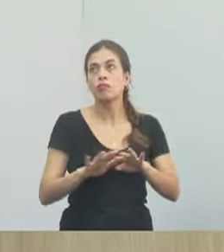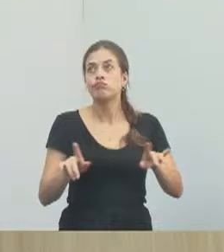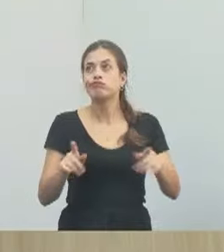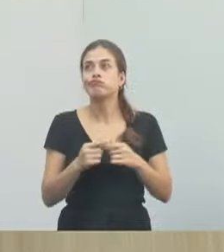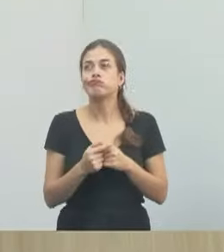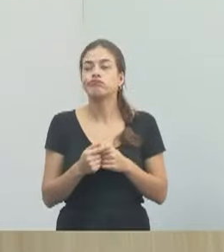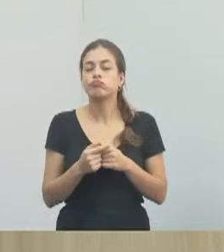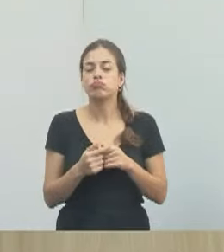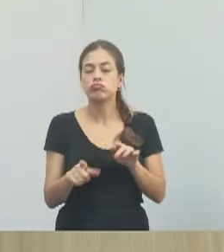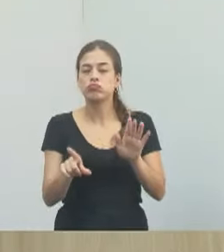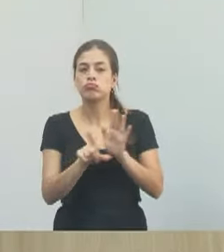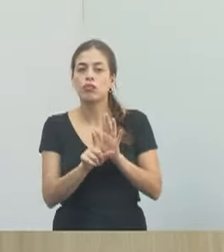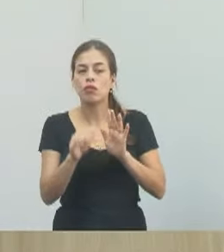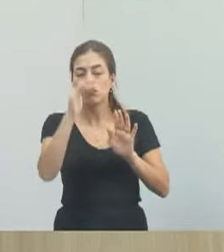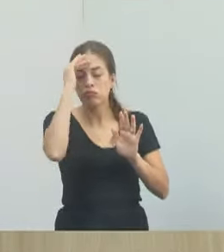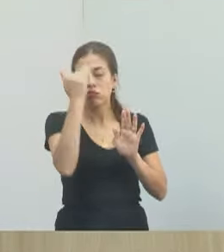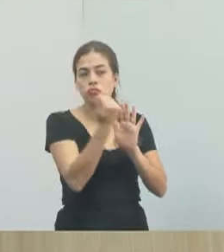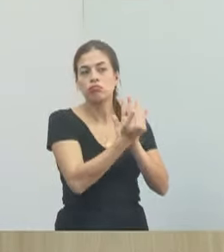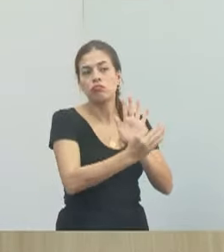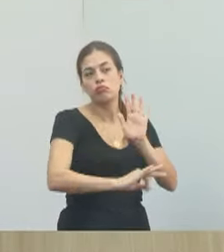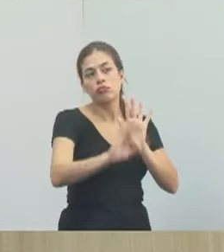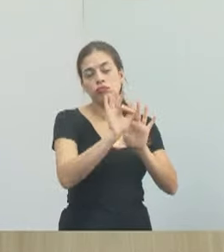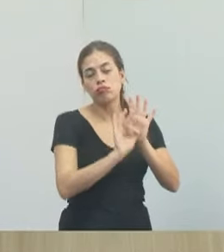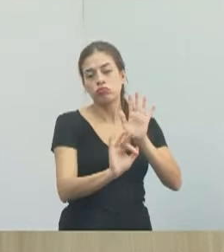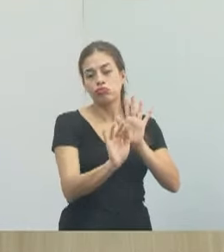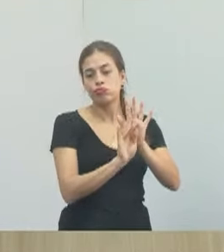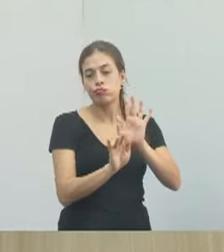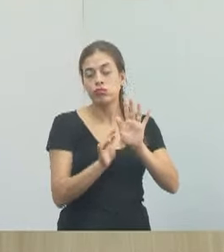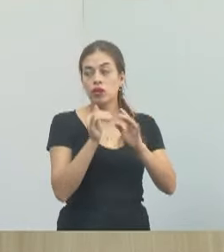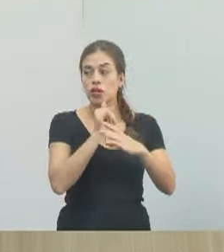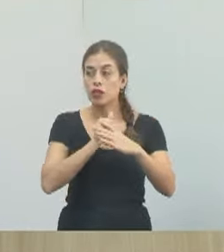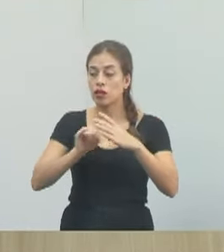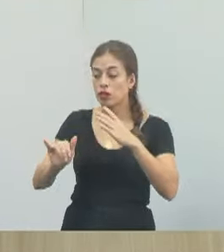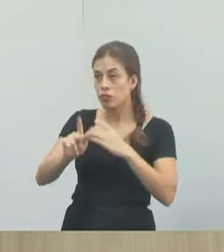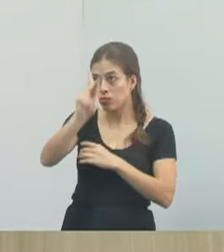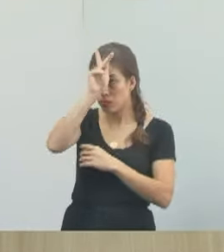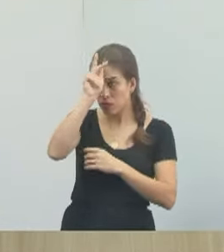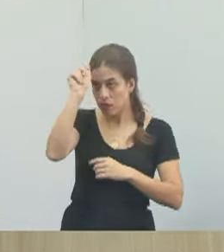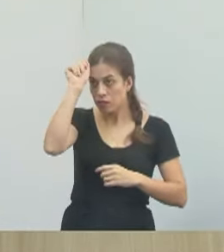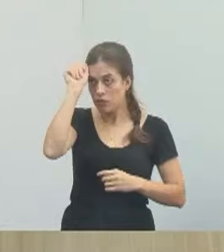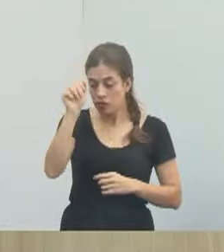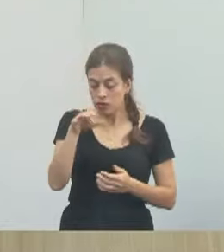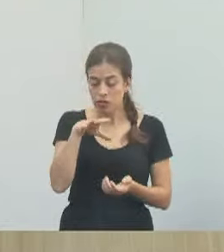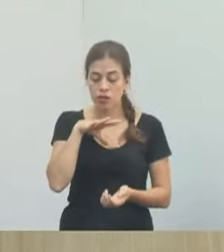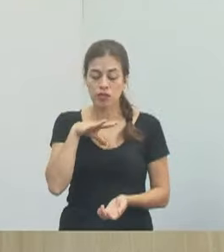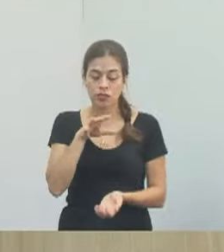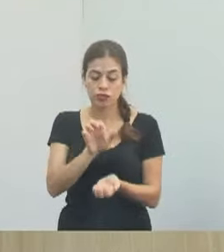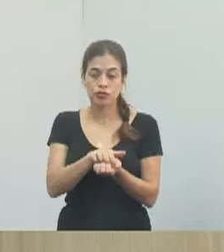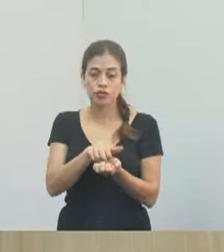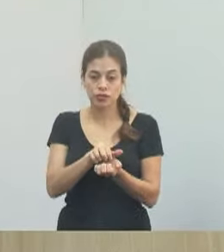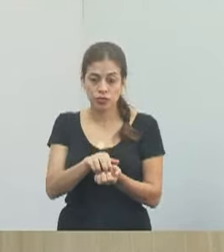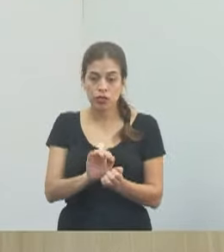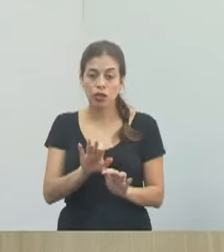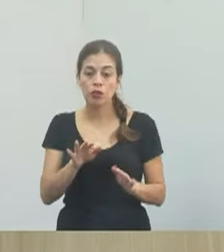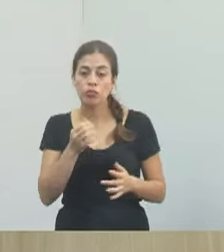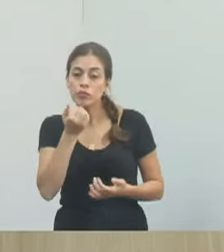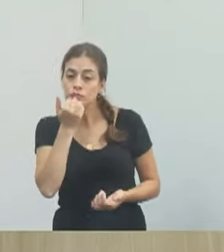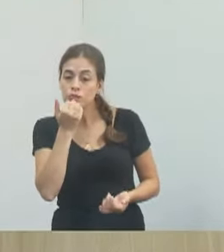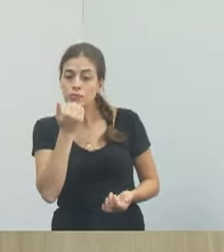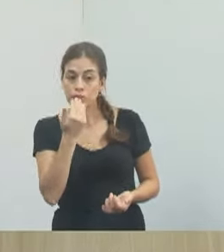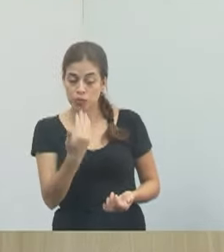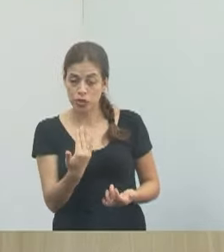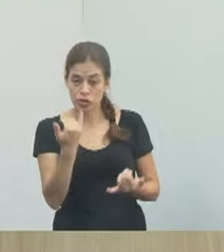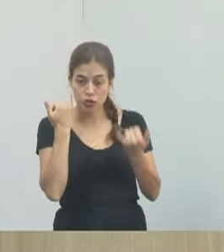plenário cumprido as formalidades jent seja encaminhado Senhor Prefeito Municipal de jaca seguindo pedindo